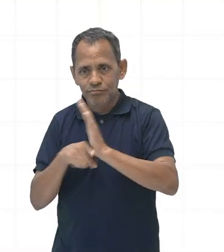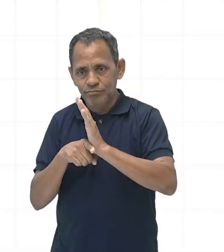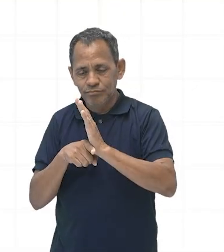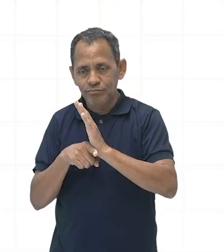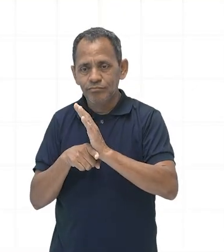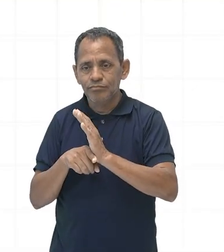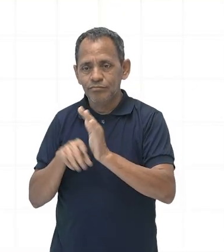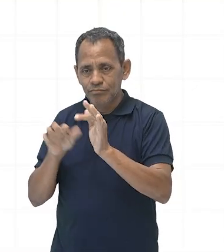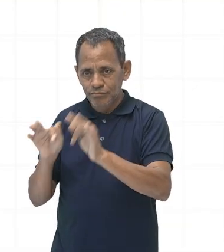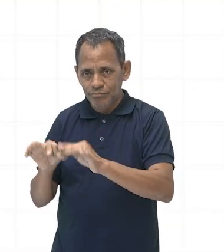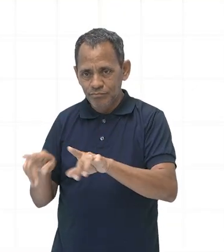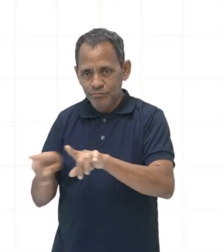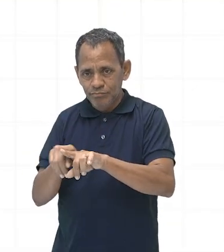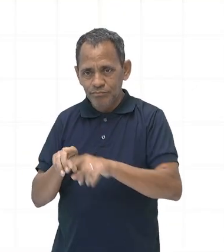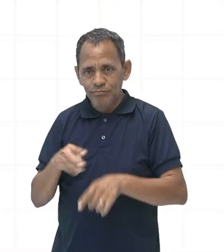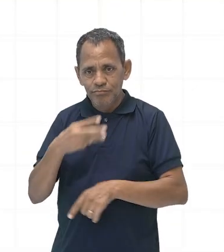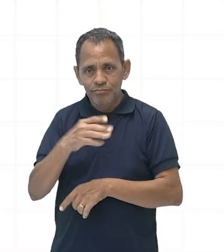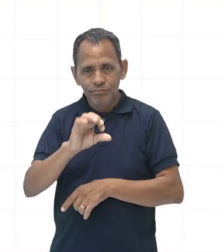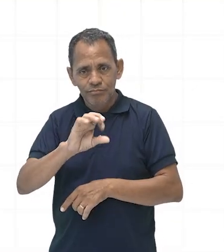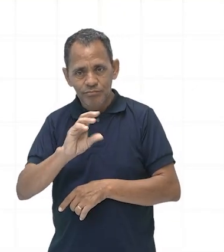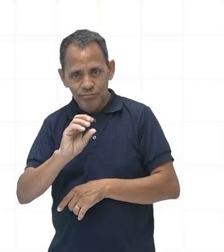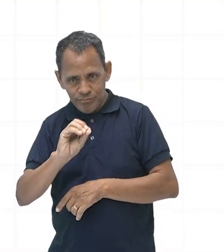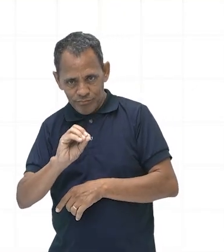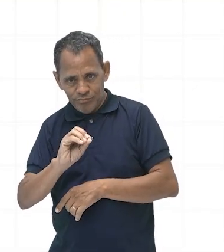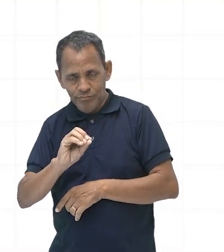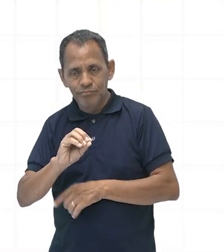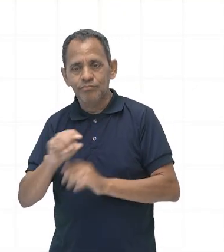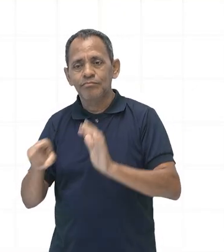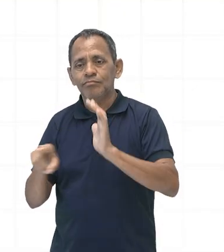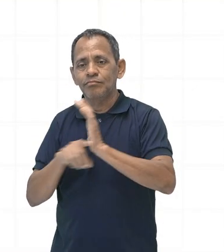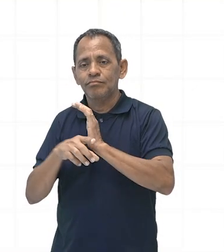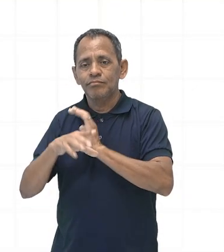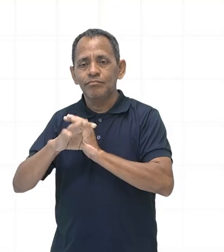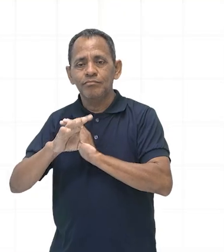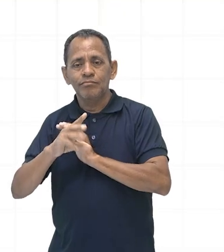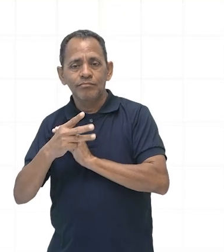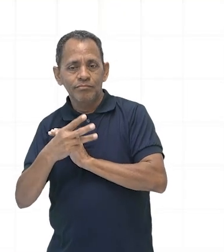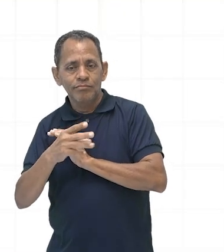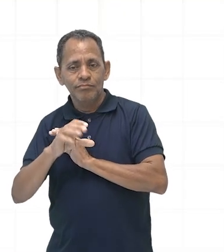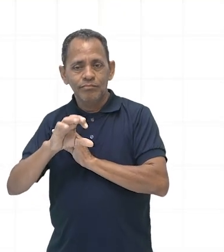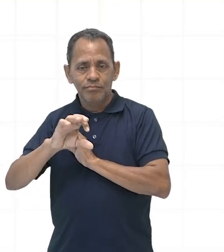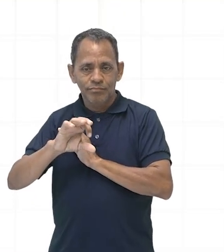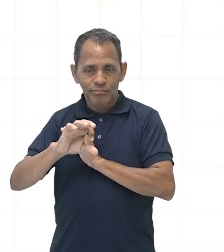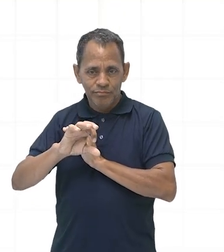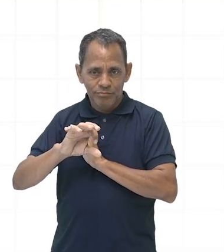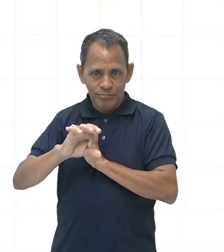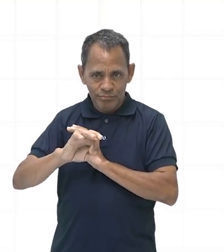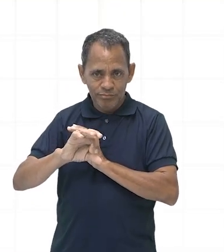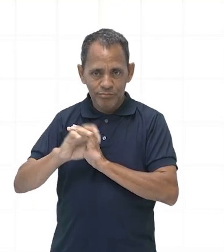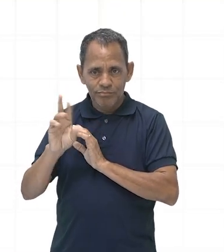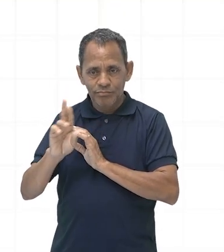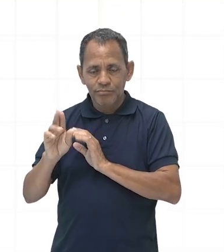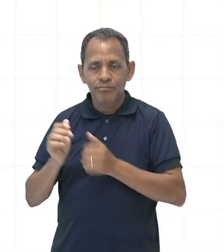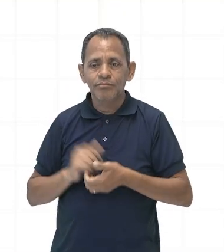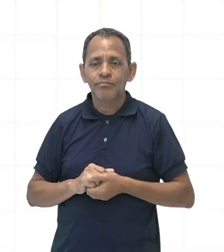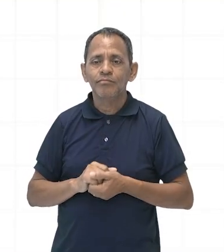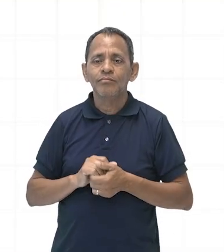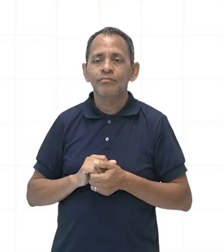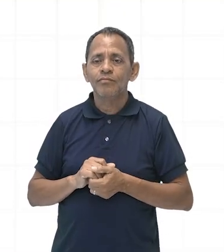39. 390 menos R$ 39, nós vamos ter aqui um valor de R$